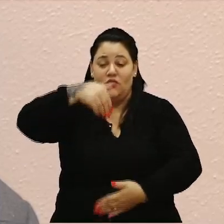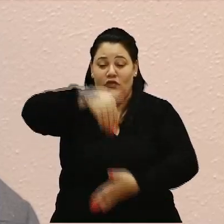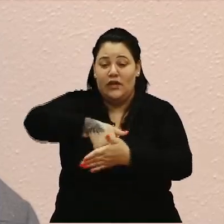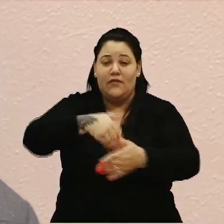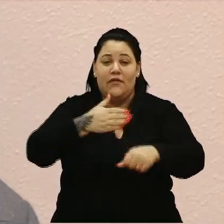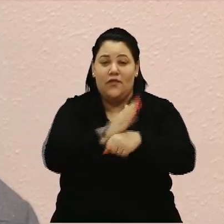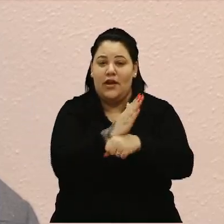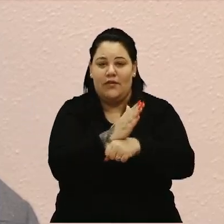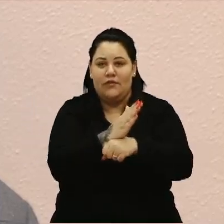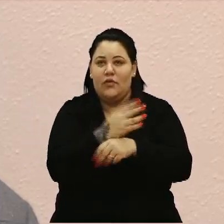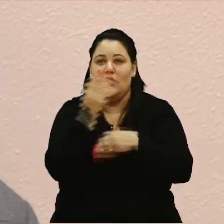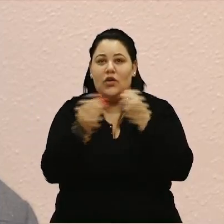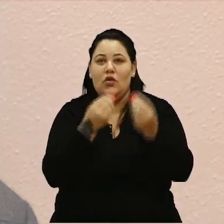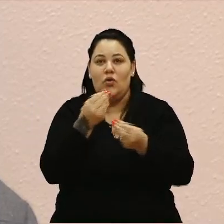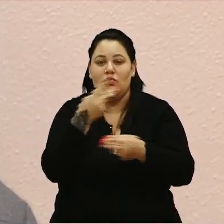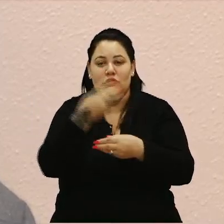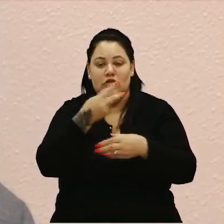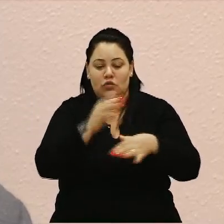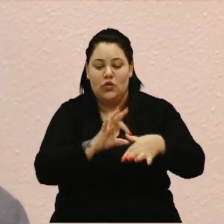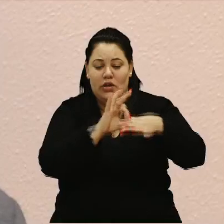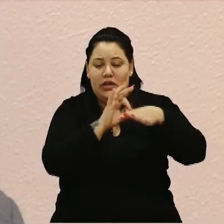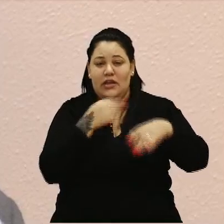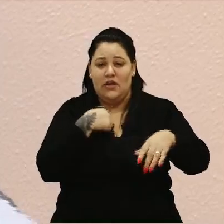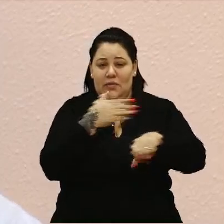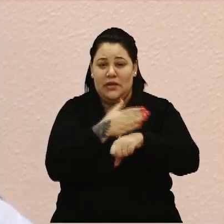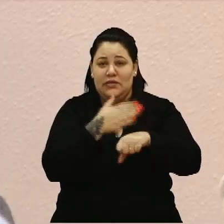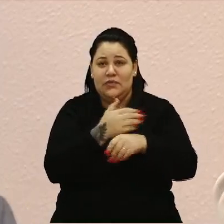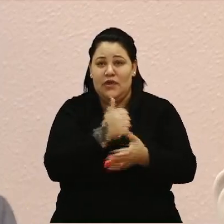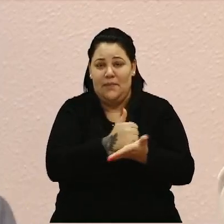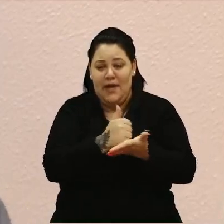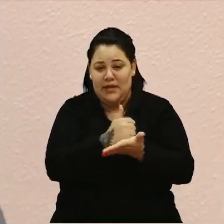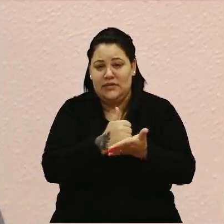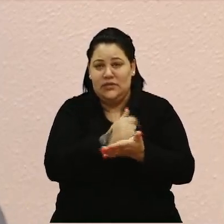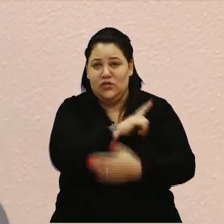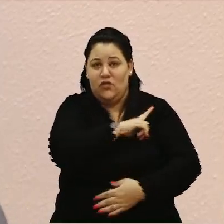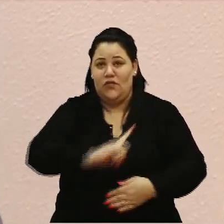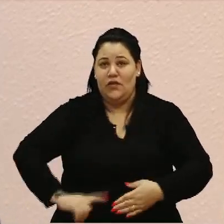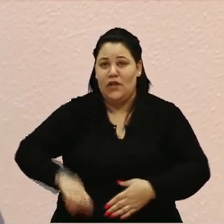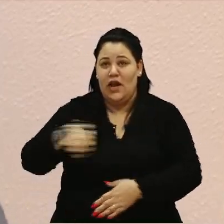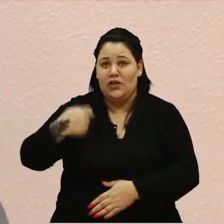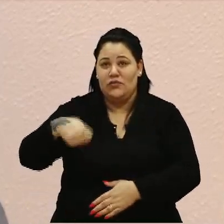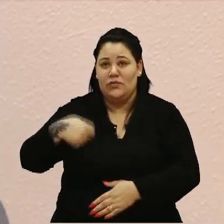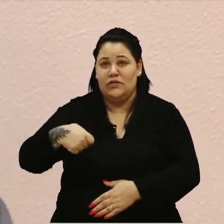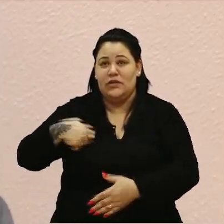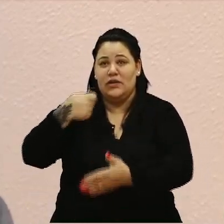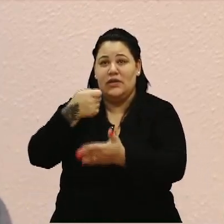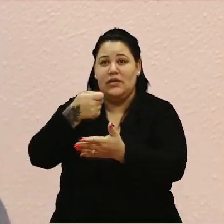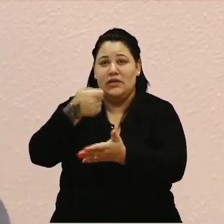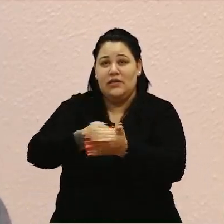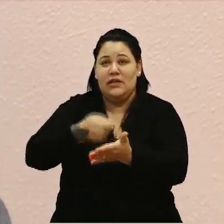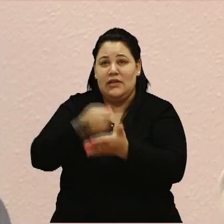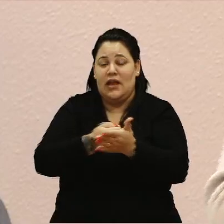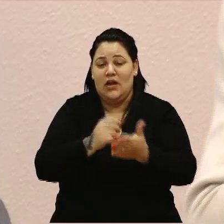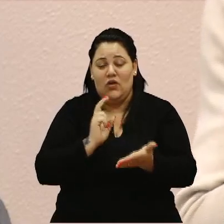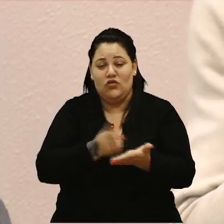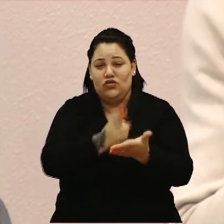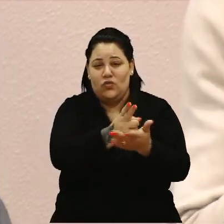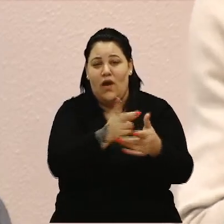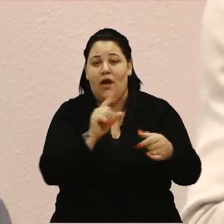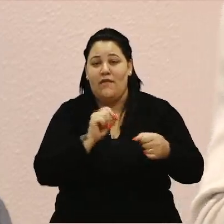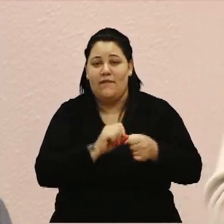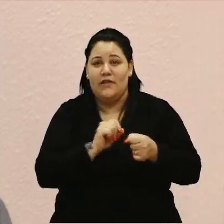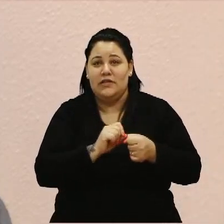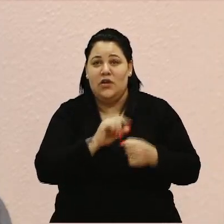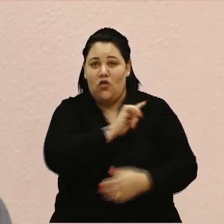E como vice-líder e da base do governo, a gente tem que tentar pelo menos manter uma base que a gente consiga fazer que o governo,